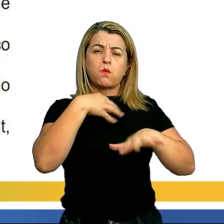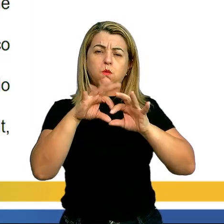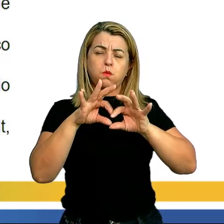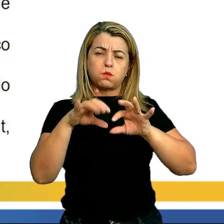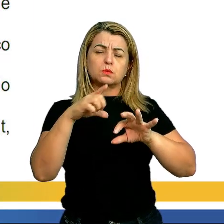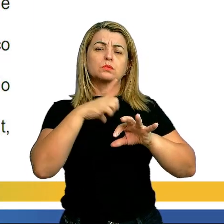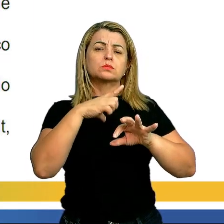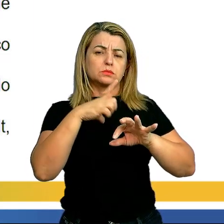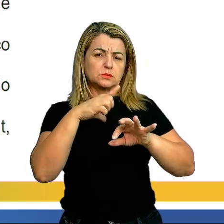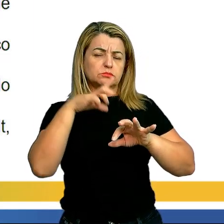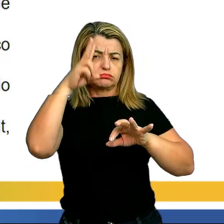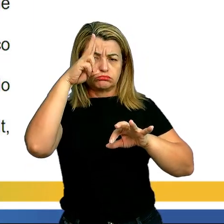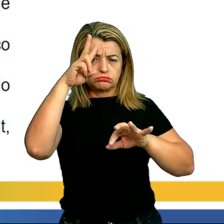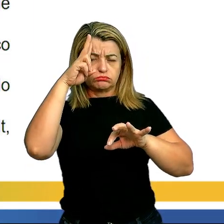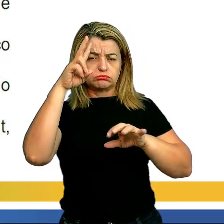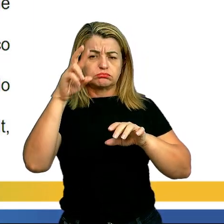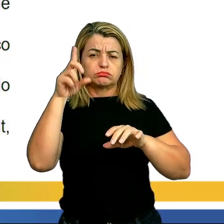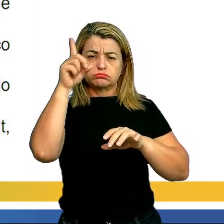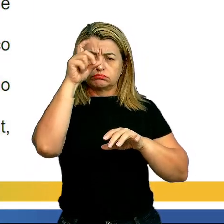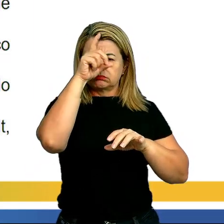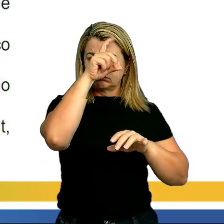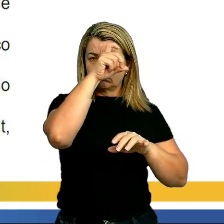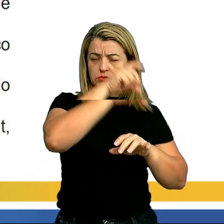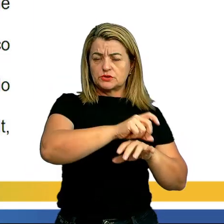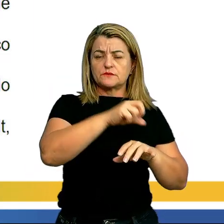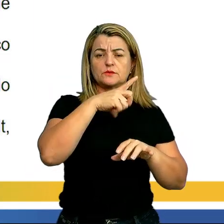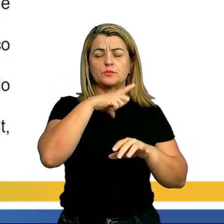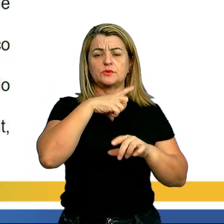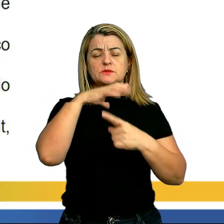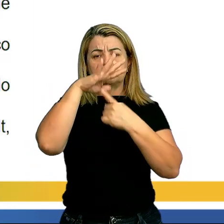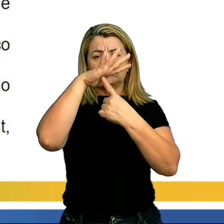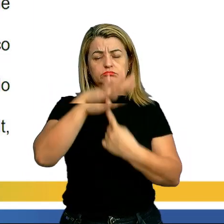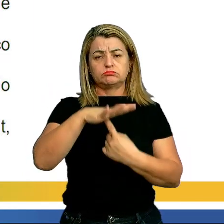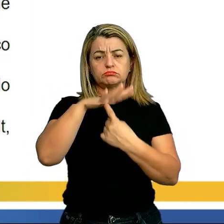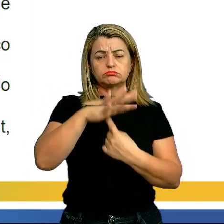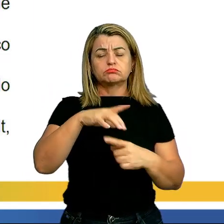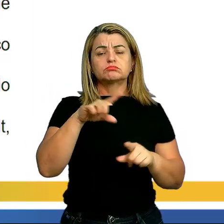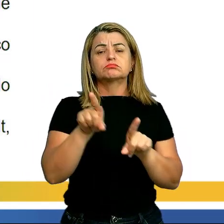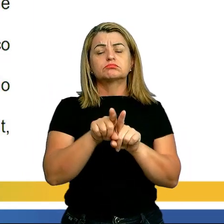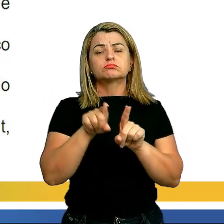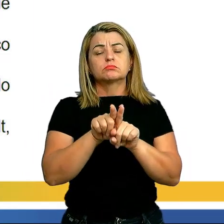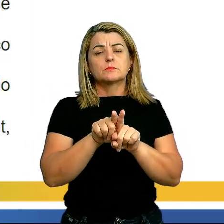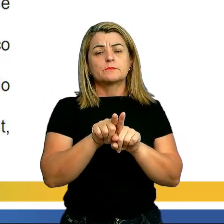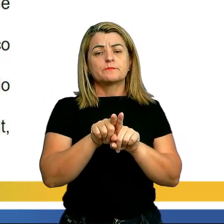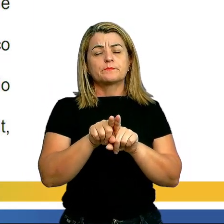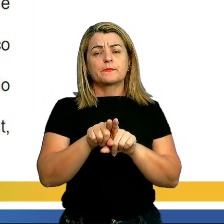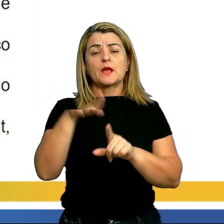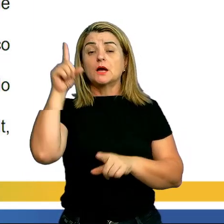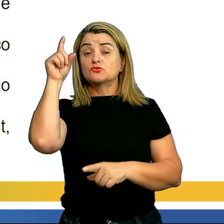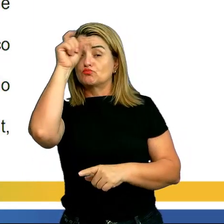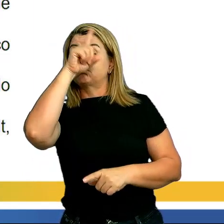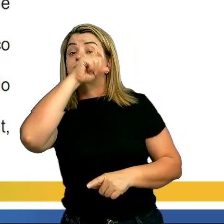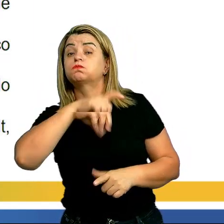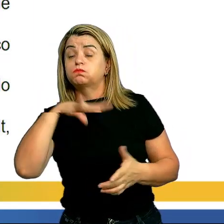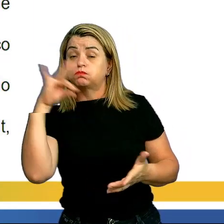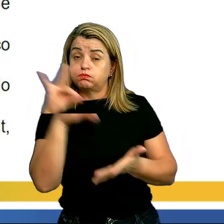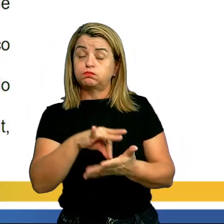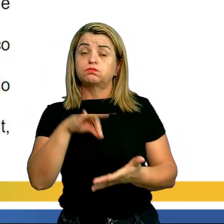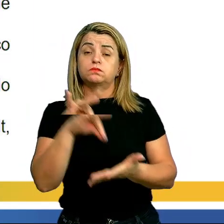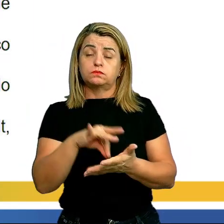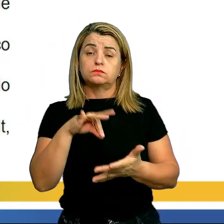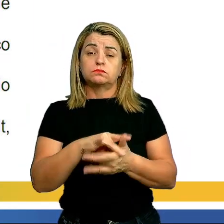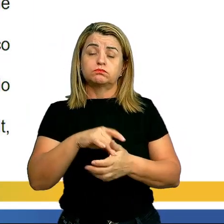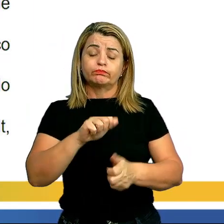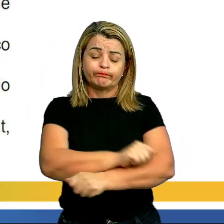dos historiadores econômicos, a Grande Depressão do Entre-Guerras. De fato, né, a Grande Depressão, ela